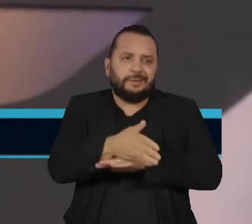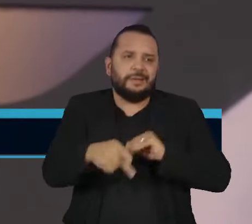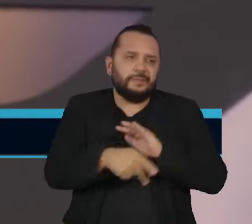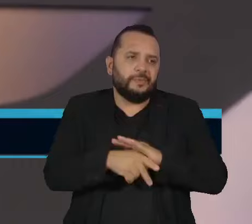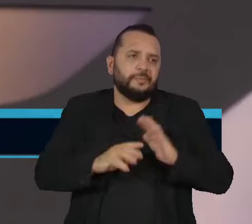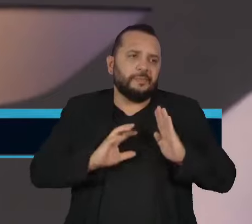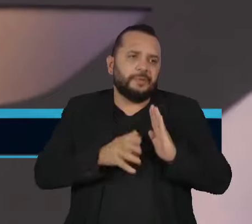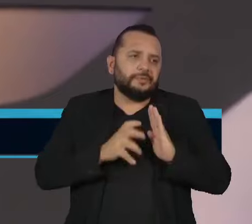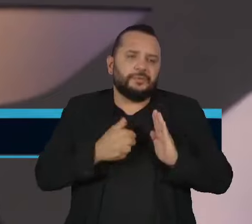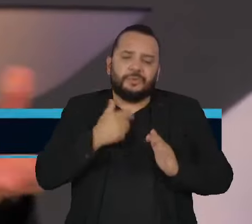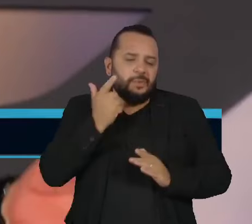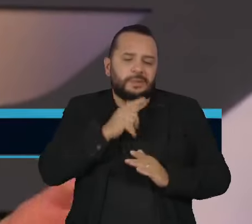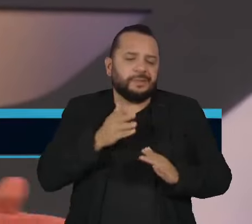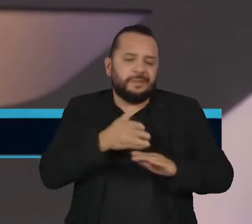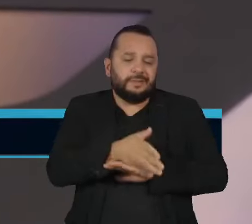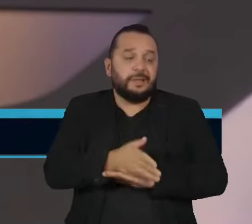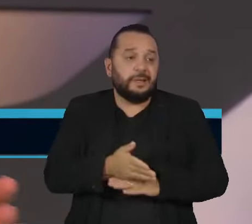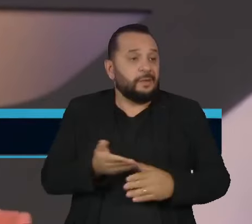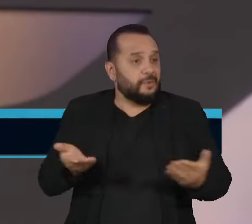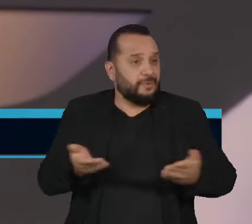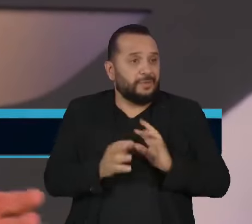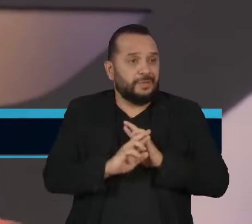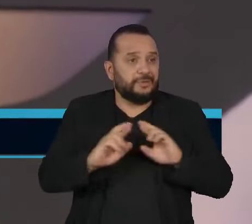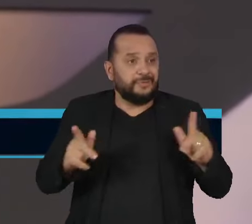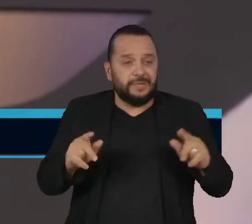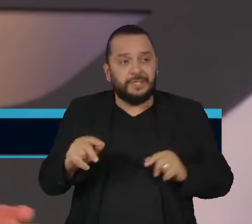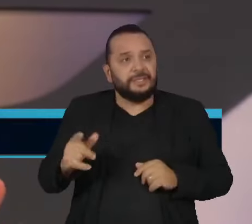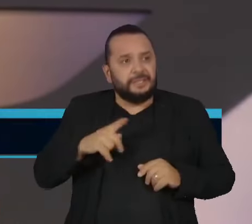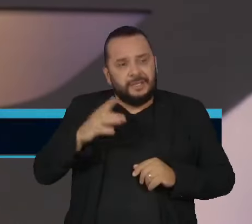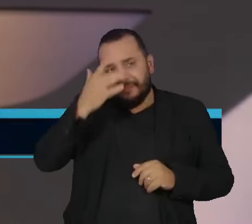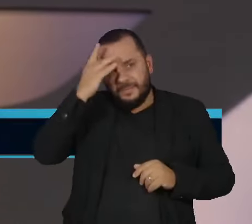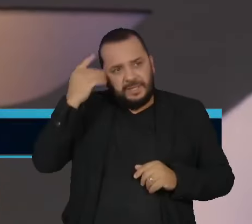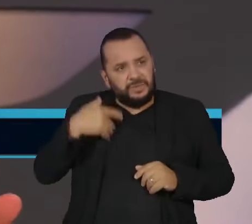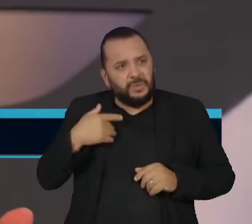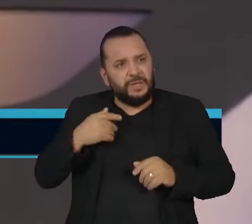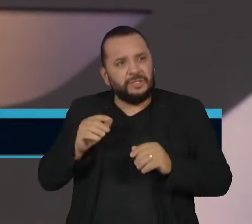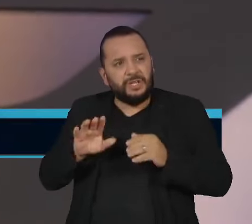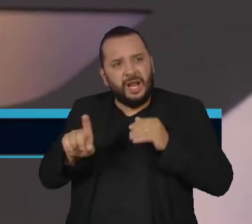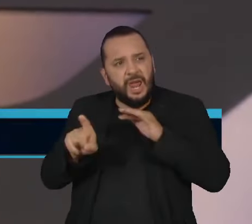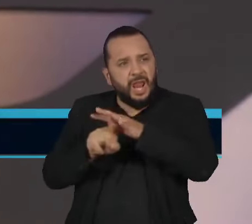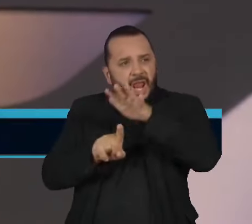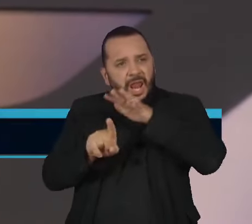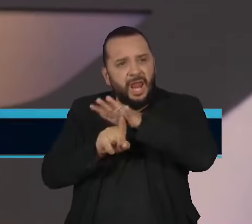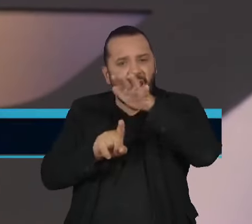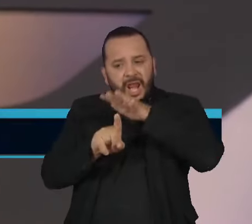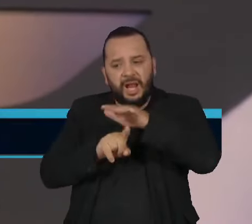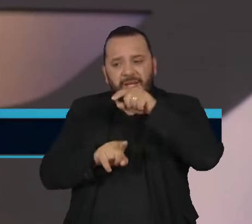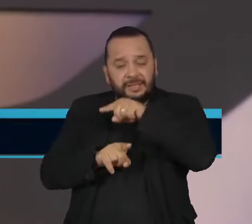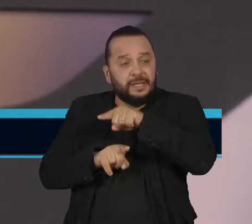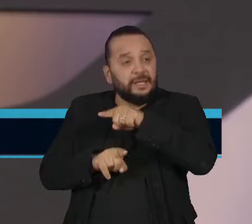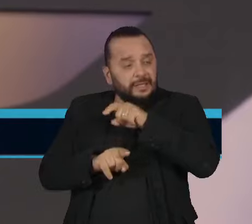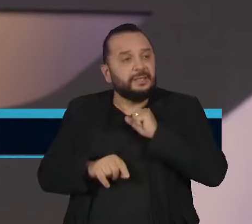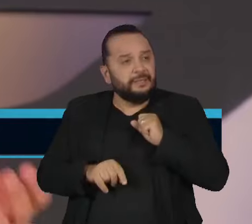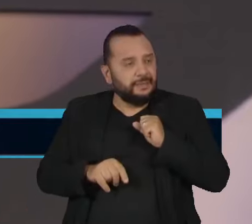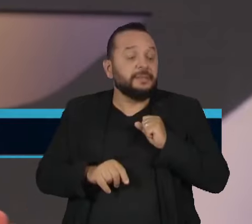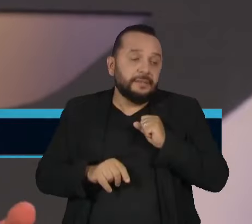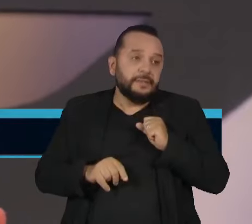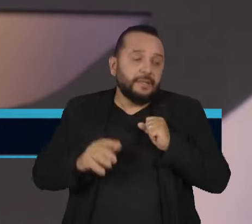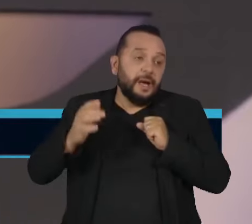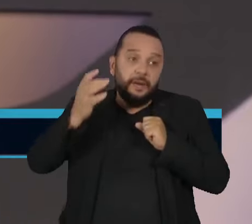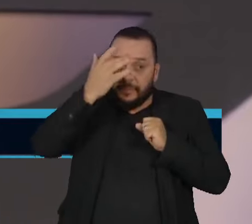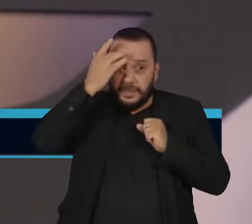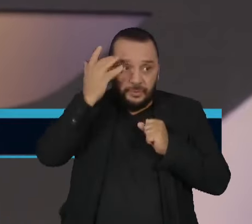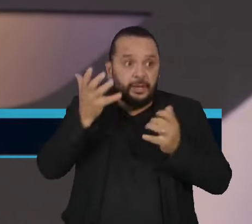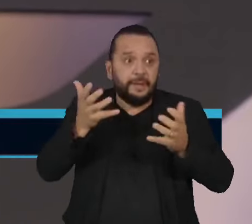hoje não. Quer dizer, como o cara tem ali essa bolha em torno dele, ele vira um ativo político e